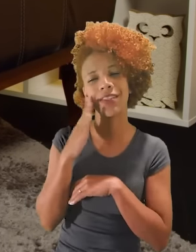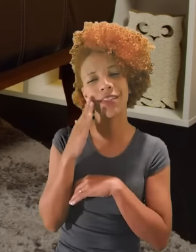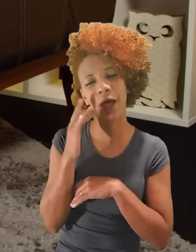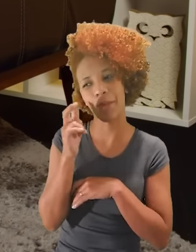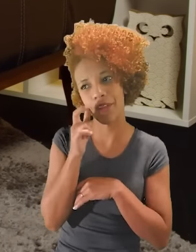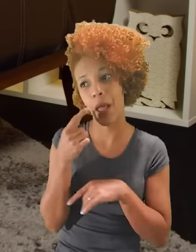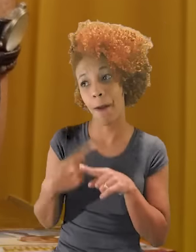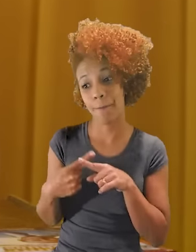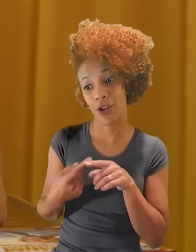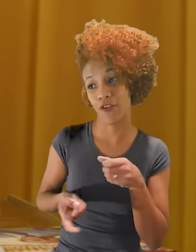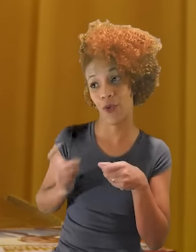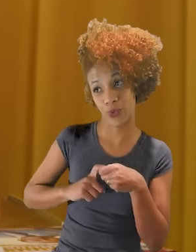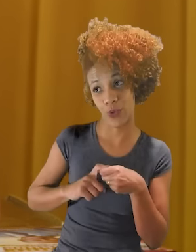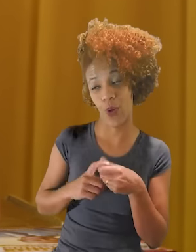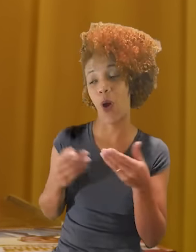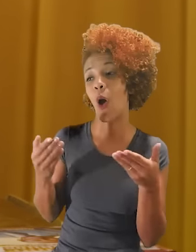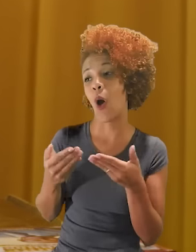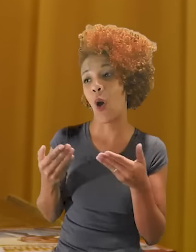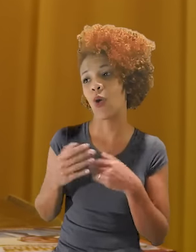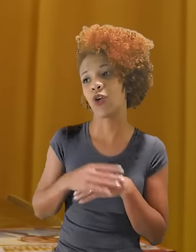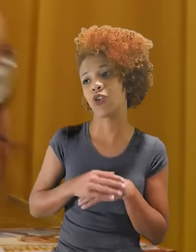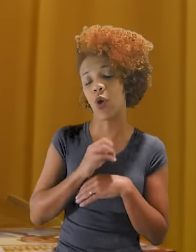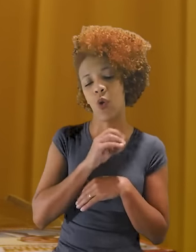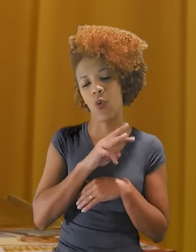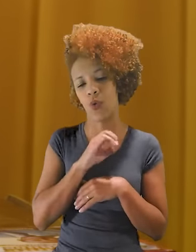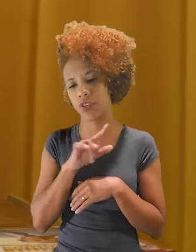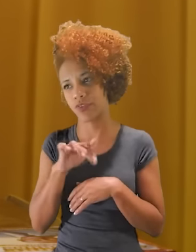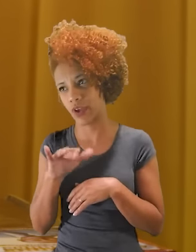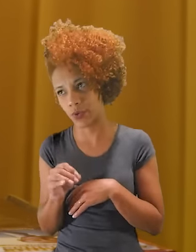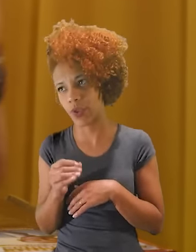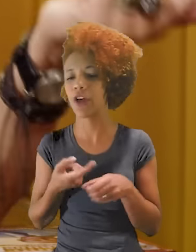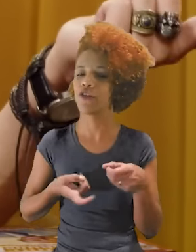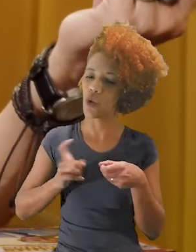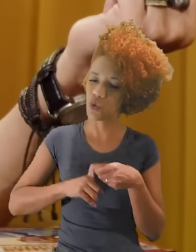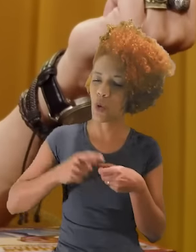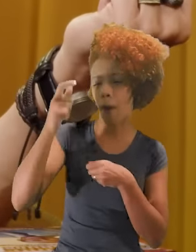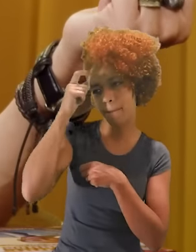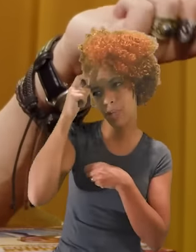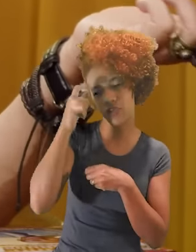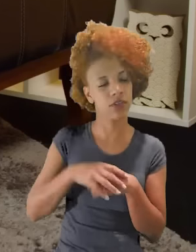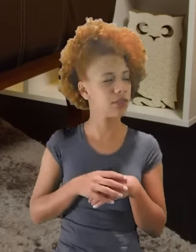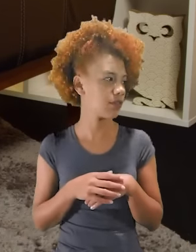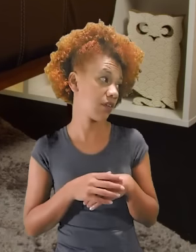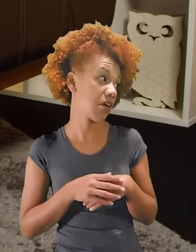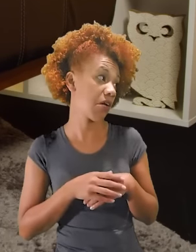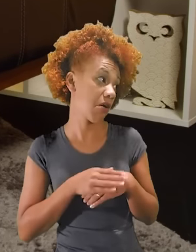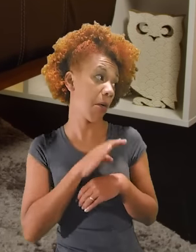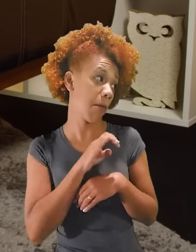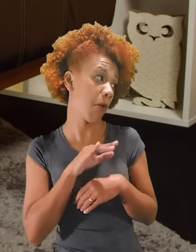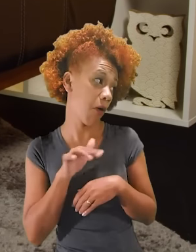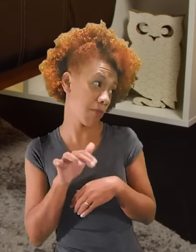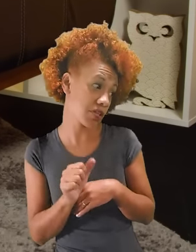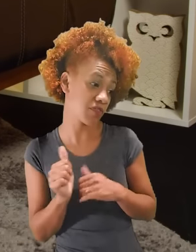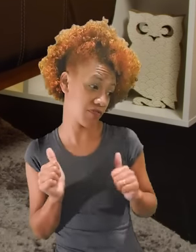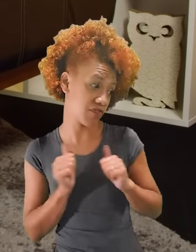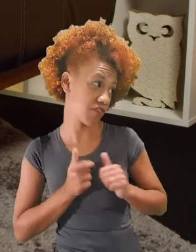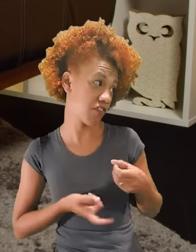sabe que é engraçado, né? Porque voltou, né? Hoje, o Oswald é da Disney de novo. Ah, é, porque. Tipo o milkshake do Bob's. Vai voltar, hein? Vou